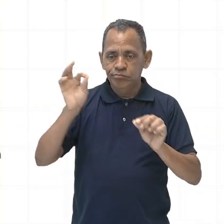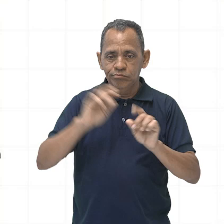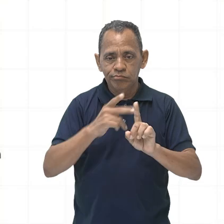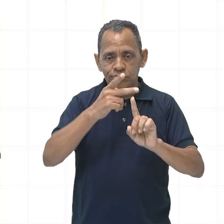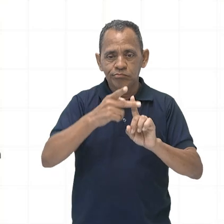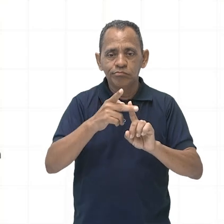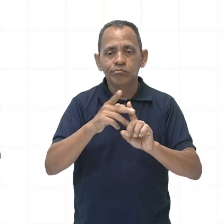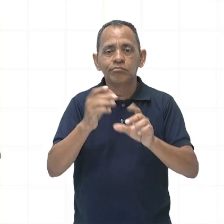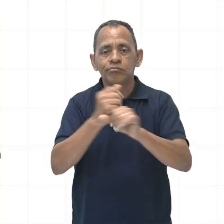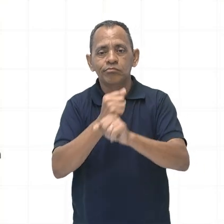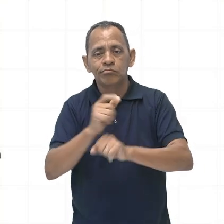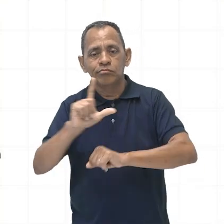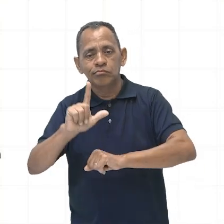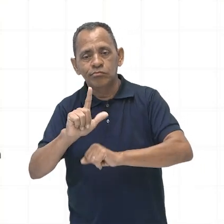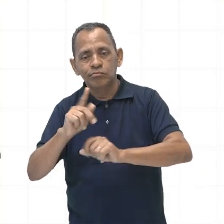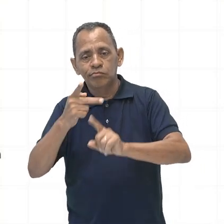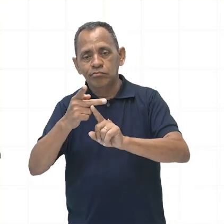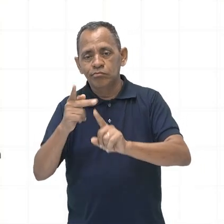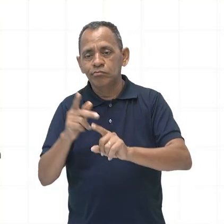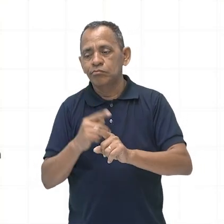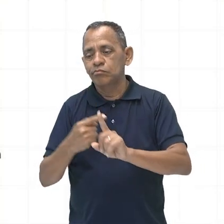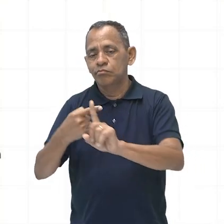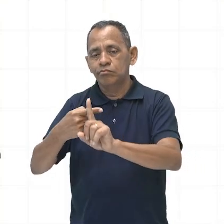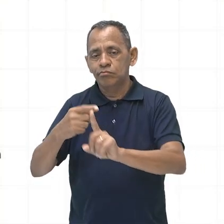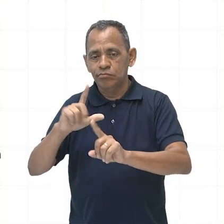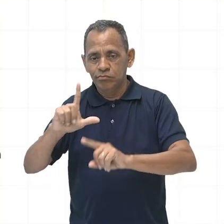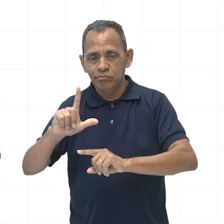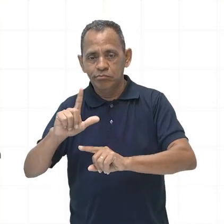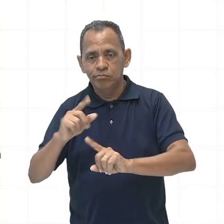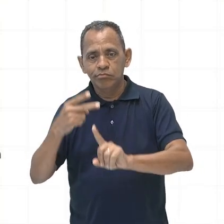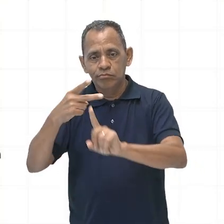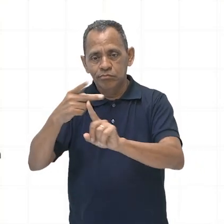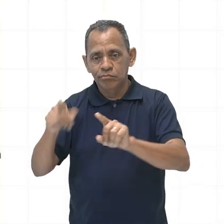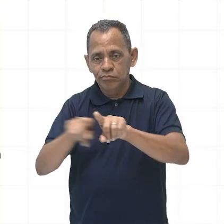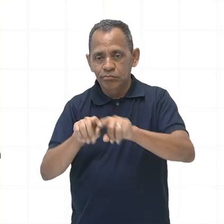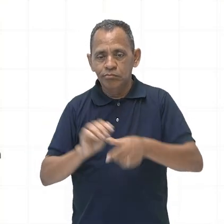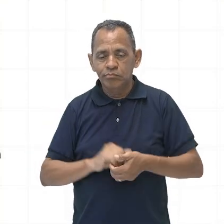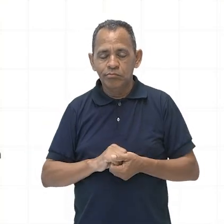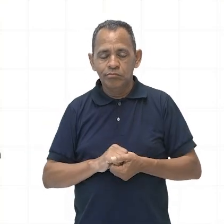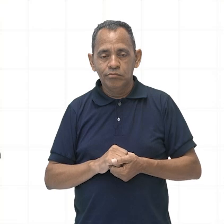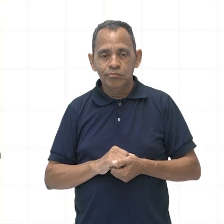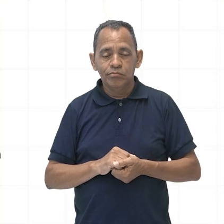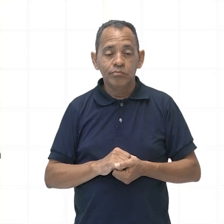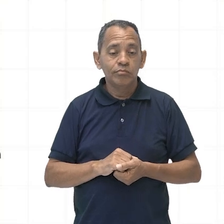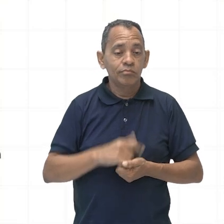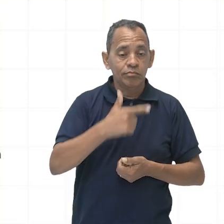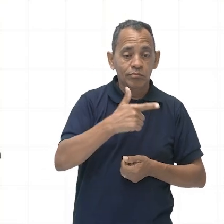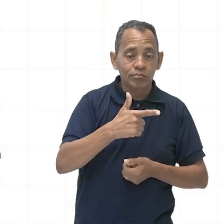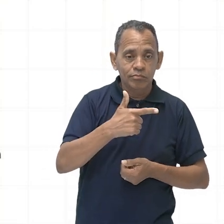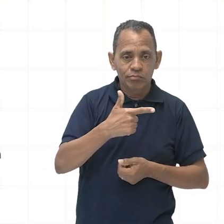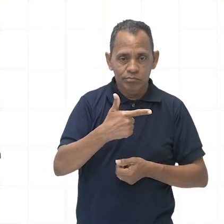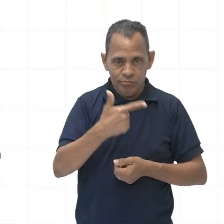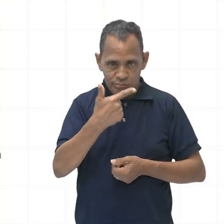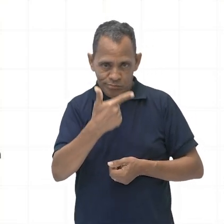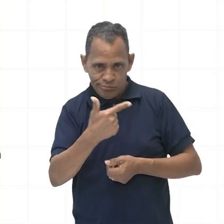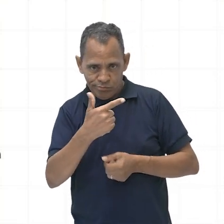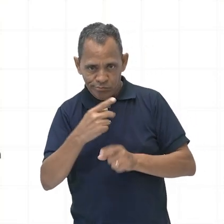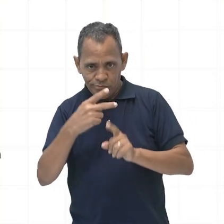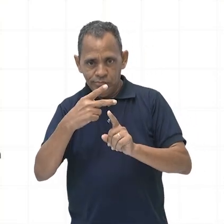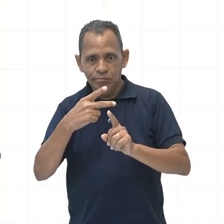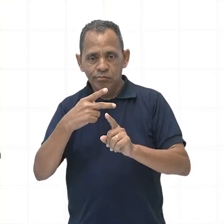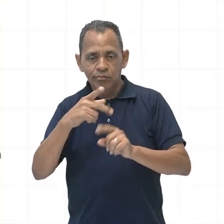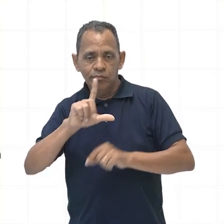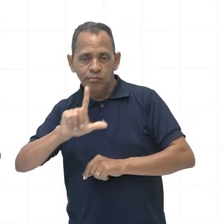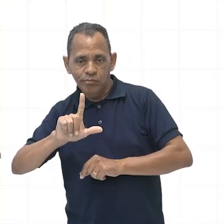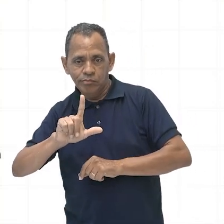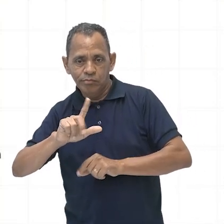ao quadrado mais L ao quadrado. Então, se eu tenho um L mais um L, vai dar 2 L's, né? Então, 2 L's ao quadrado. Ah, ainda